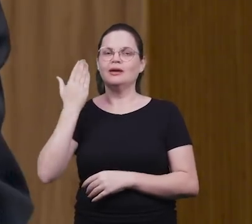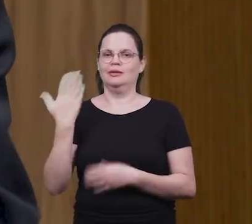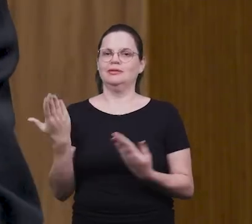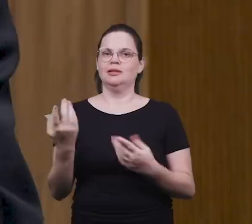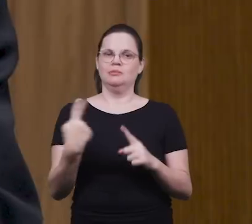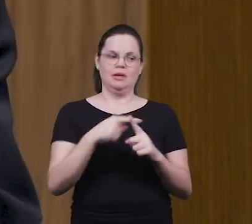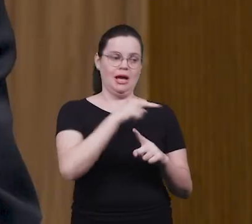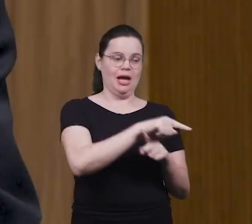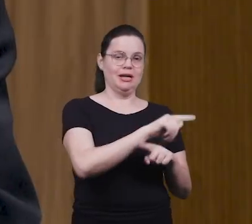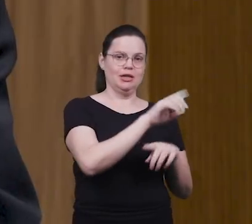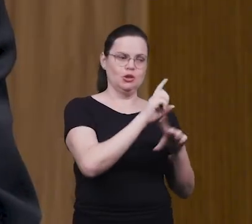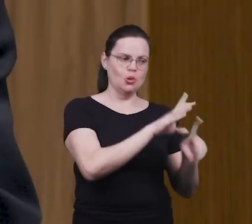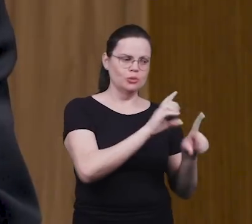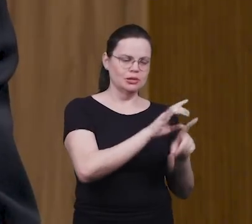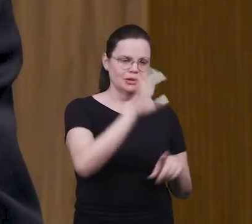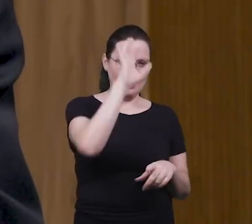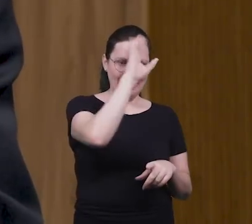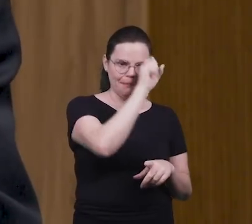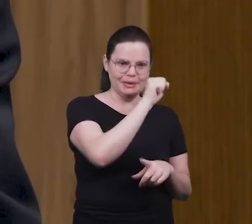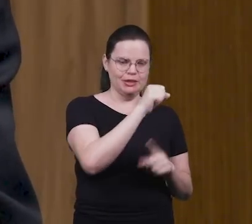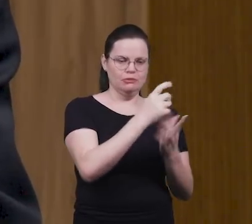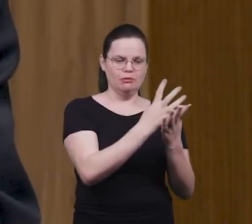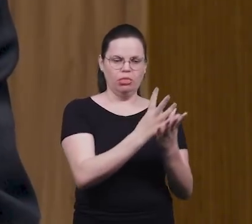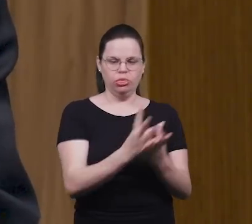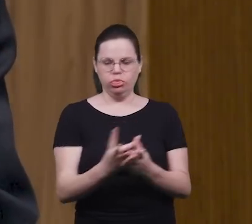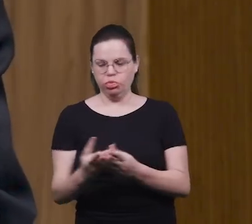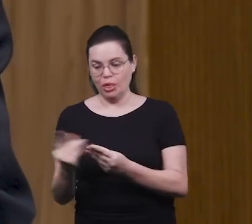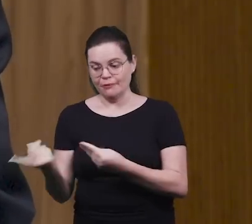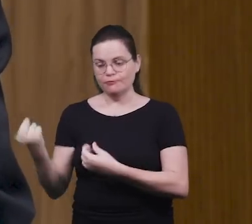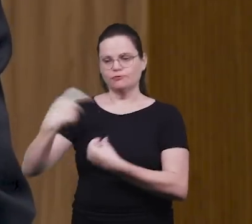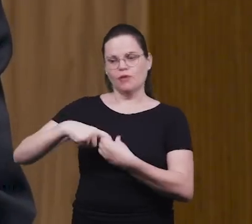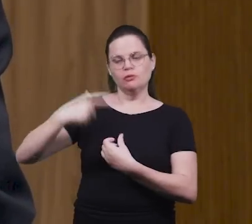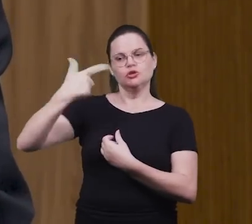porque ela estava ocultada ou escondida no meio dos